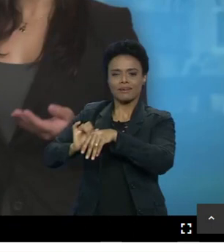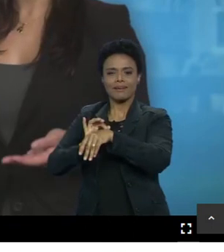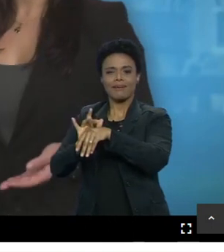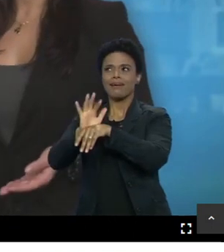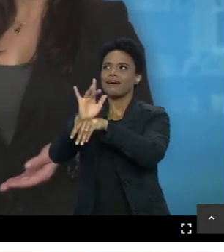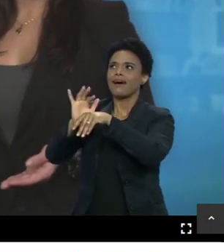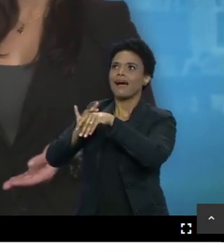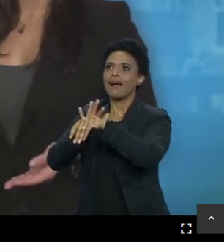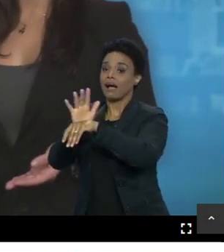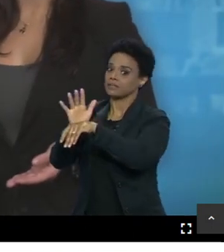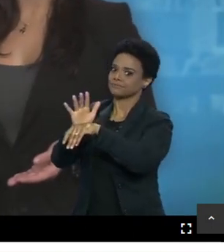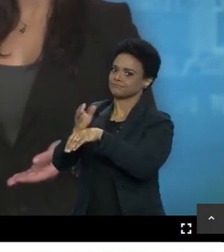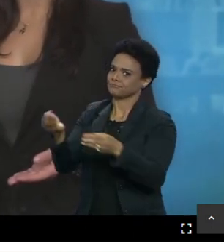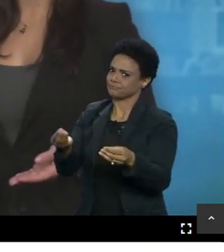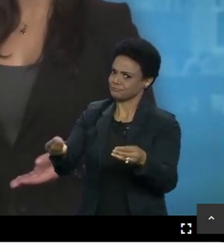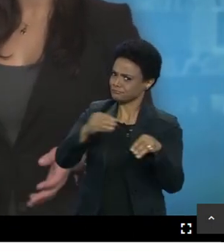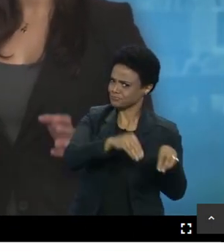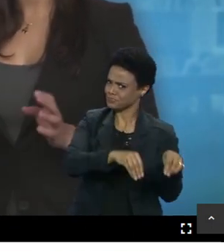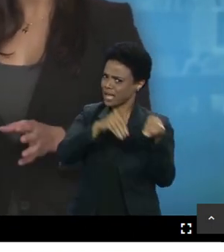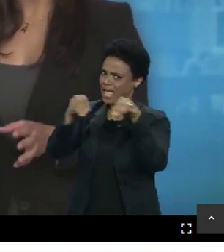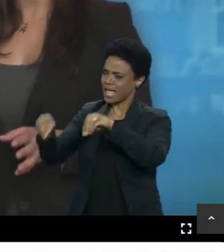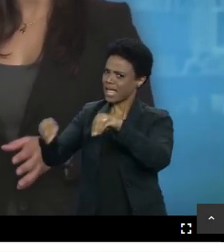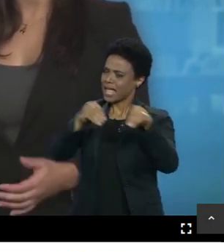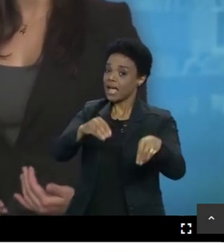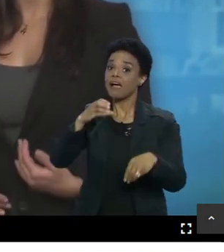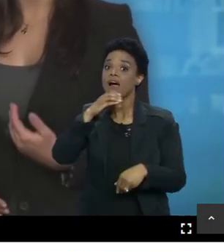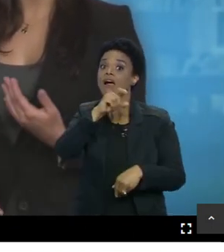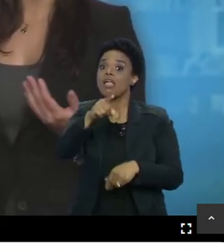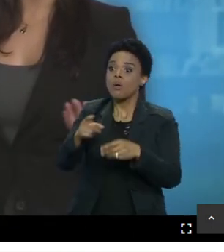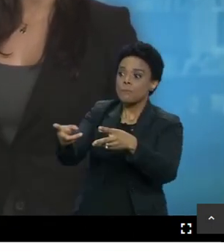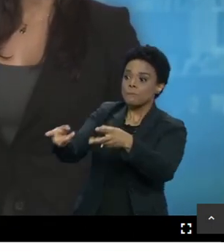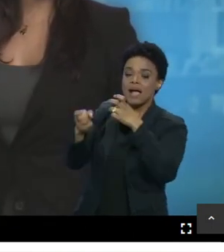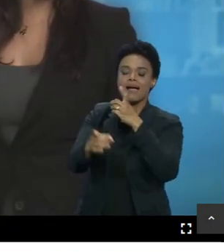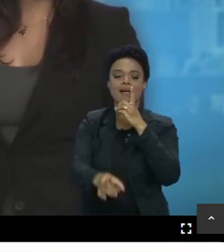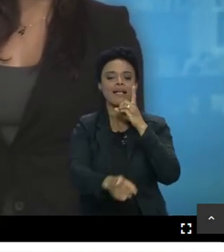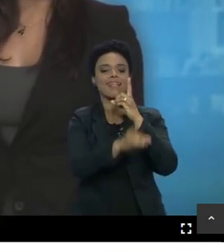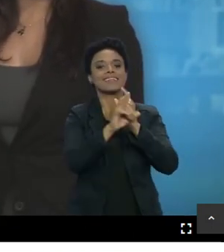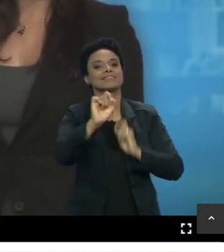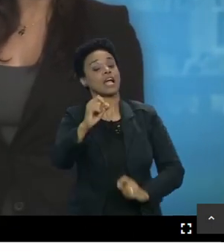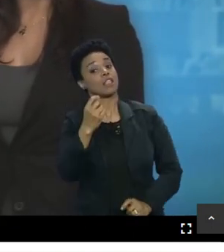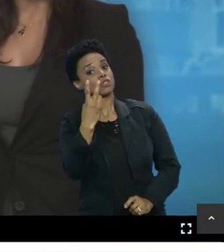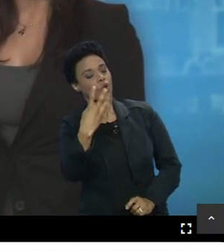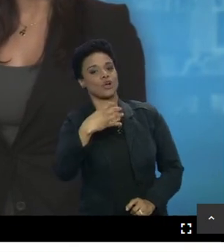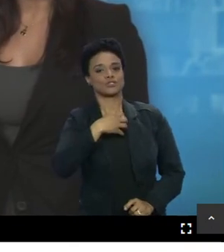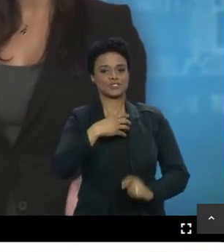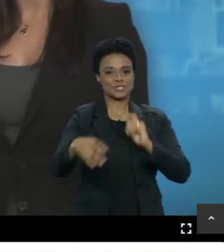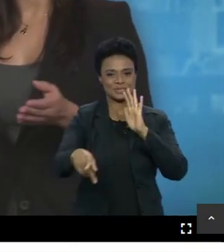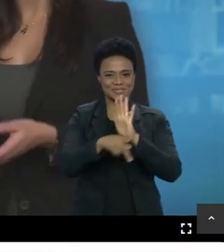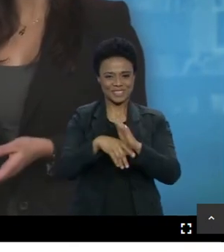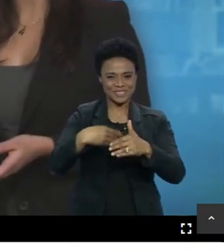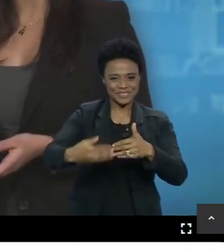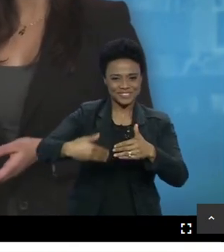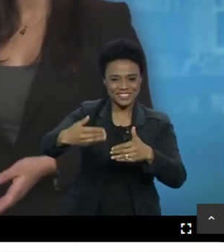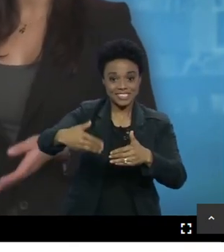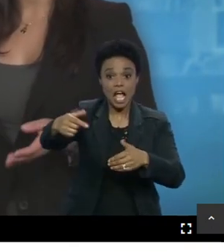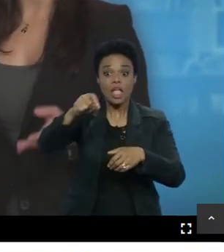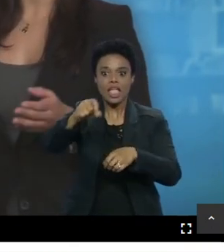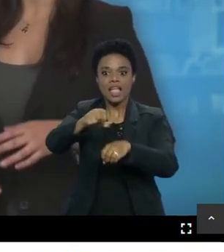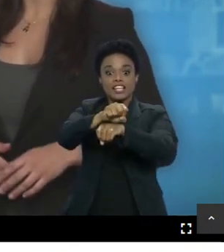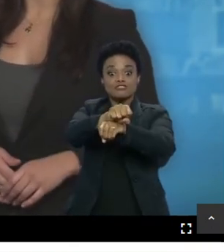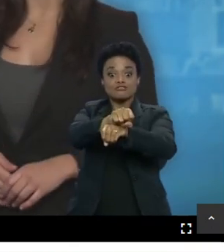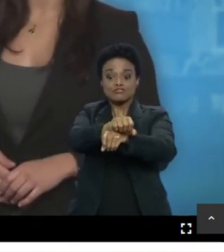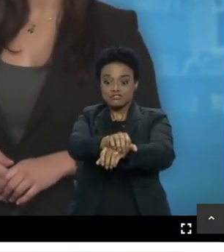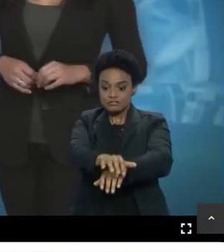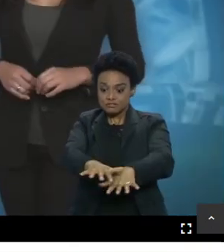Sobre a transferência de calor na convecção, eu descobri que existem 2 mecanismos envolvidos no processo: a difusão e